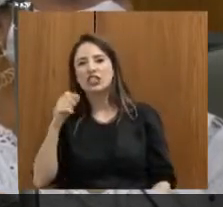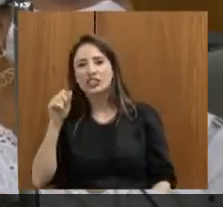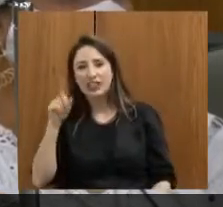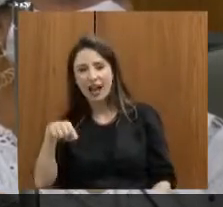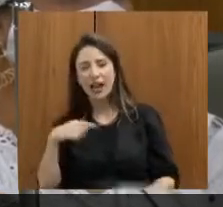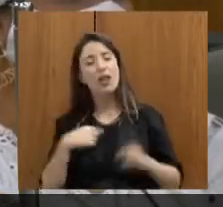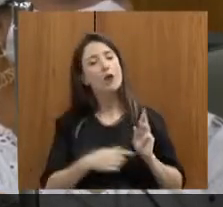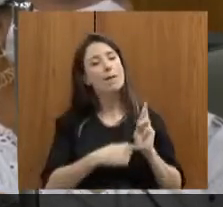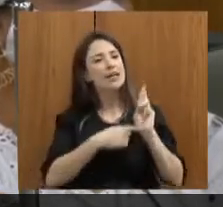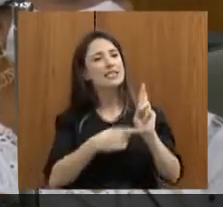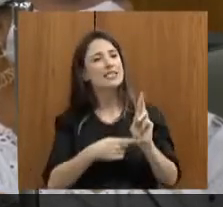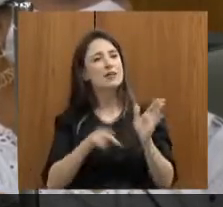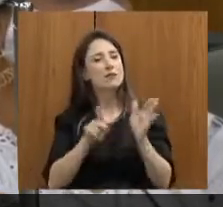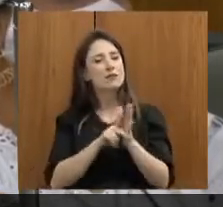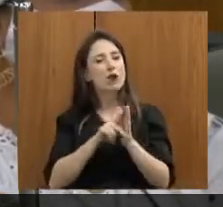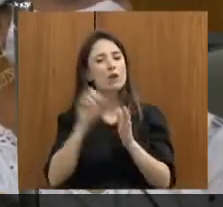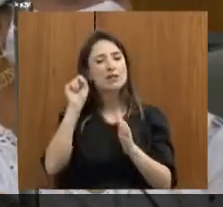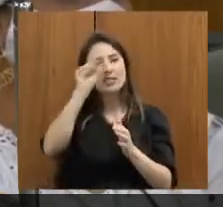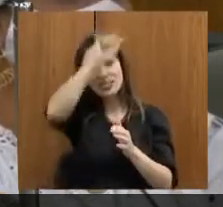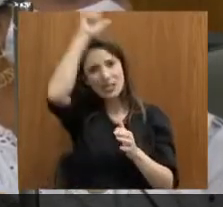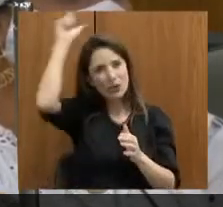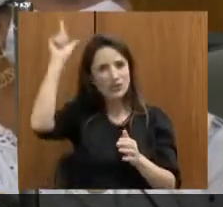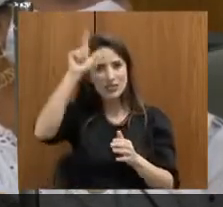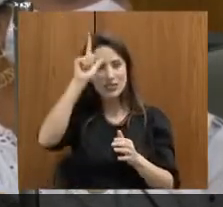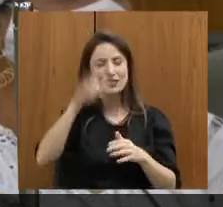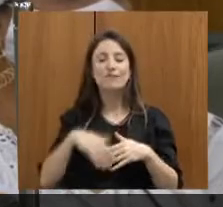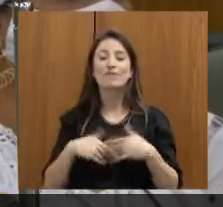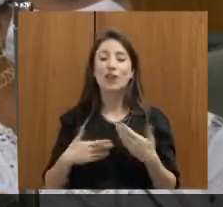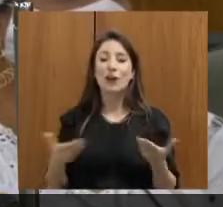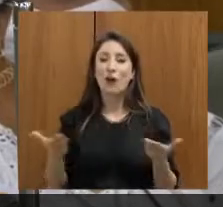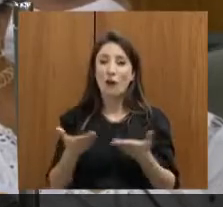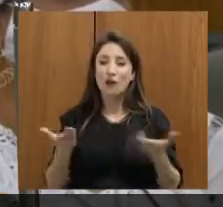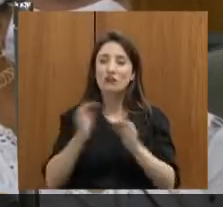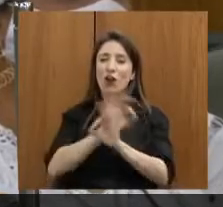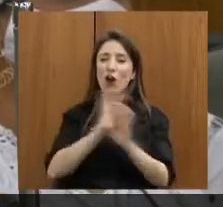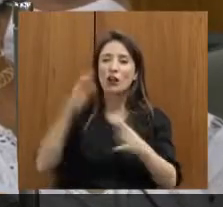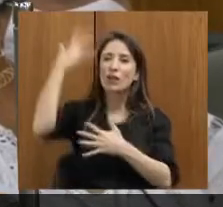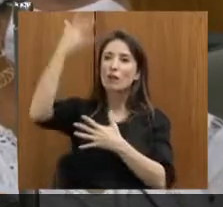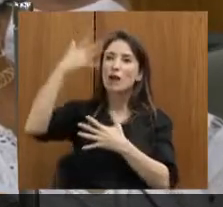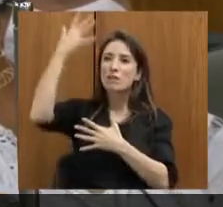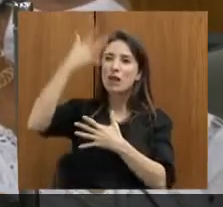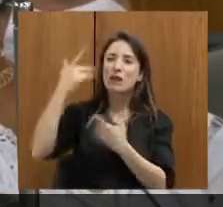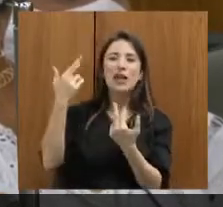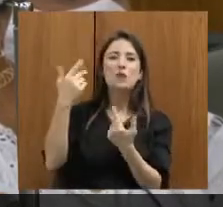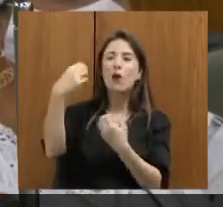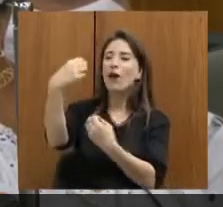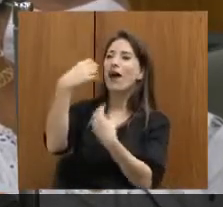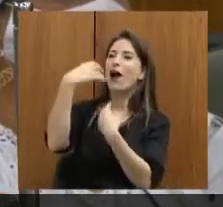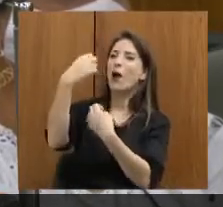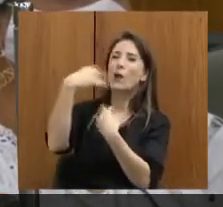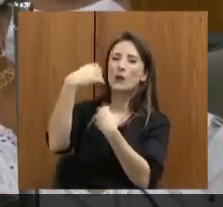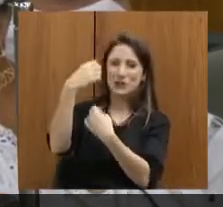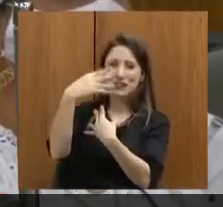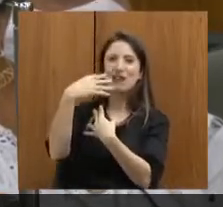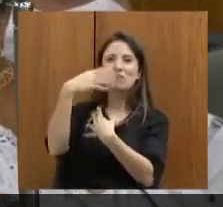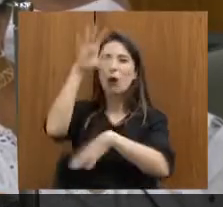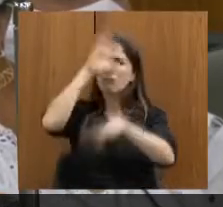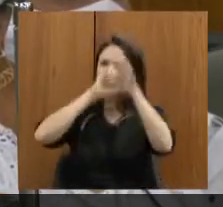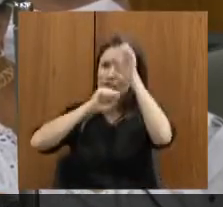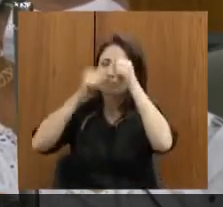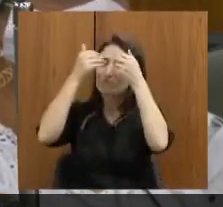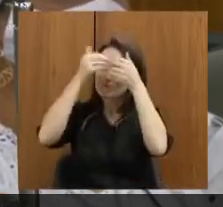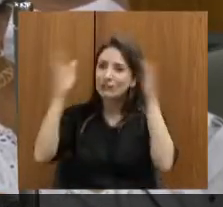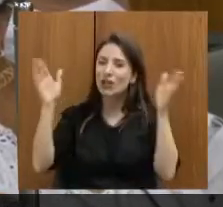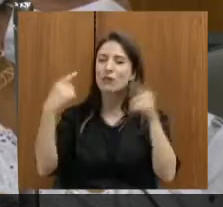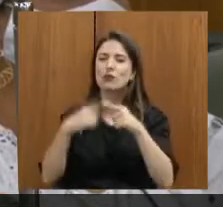e vou sair daqui hoje da casa com uma aula tá porque a gente fala de o